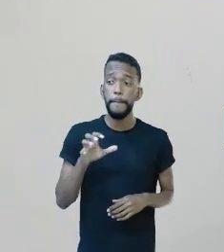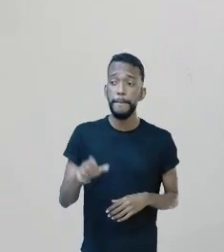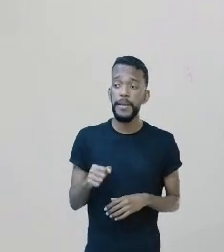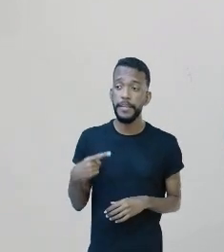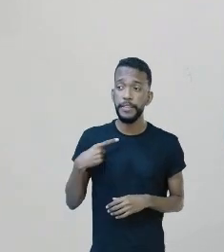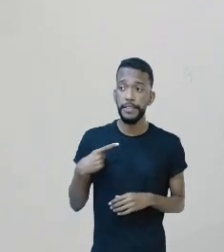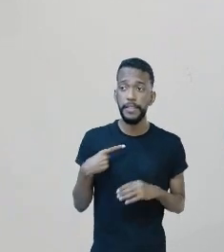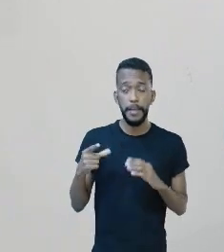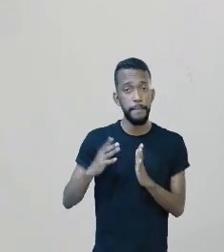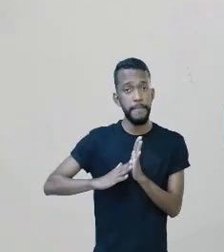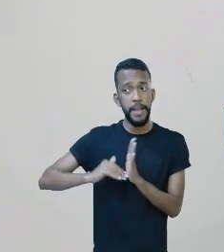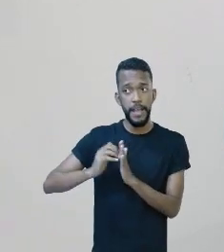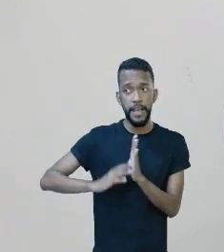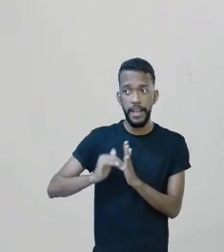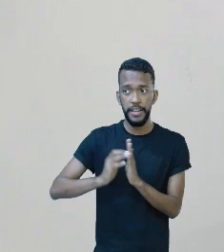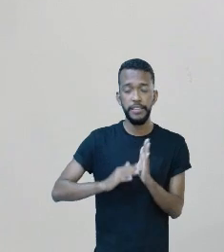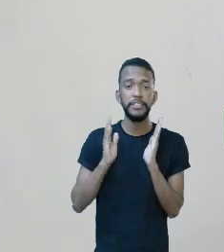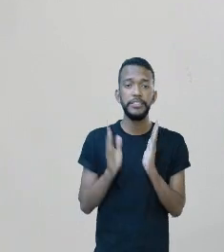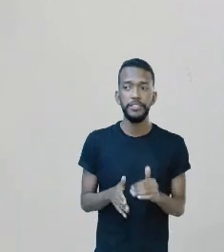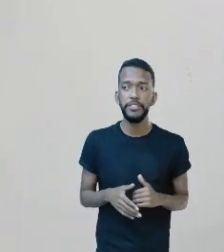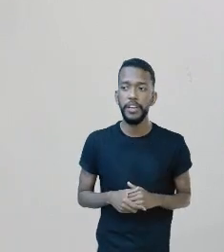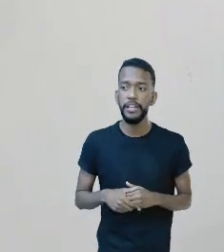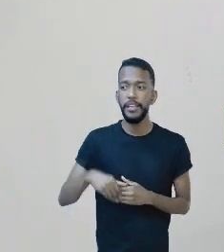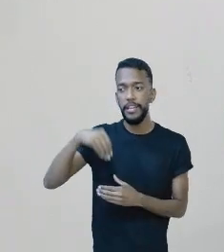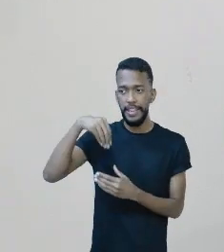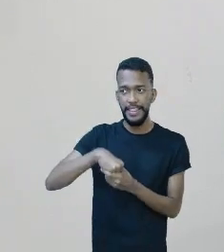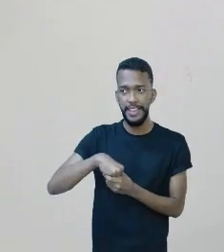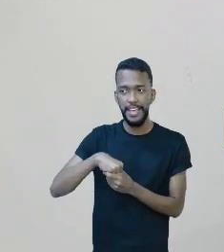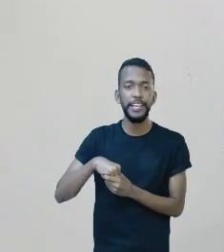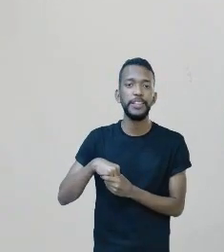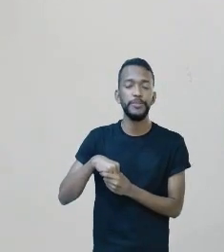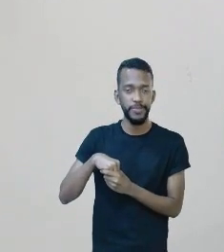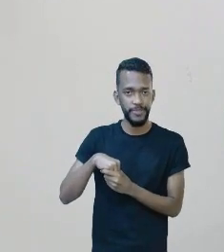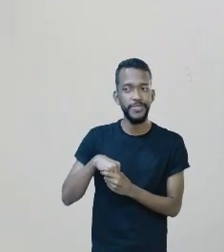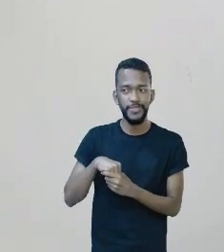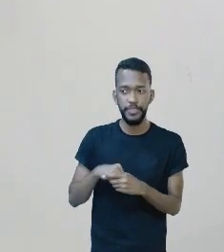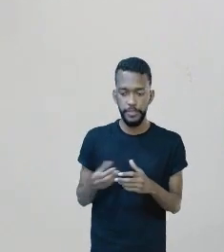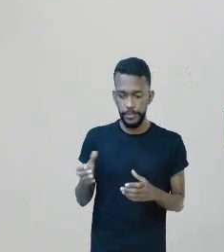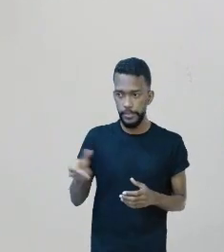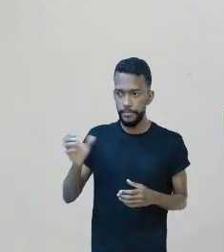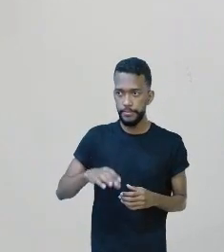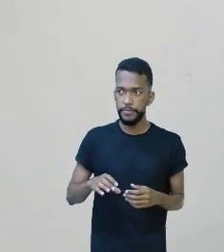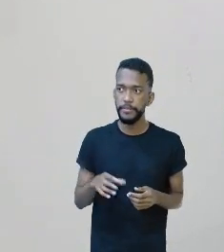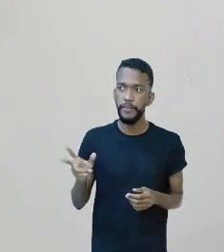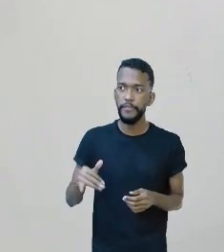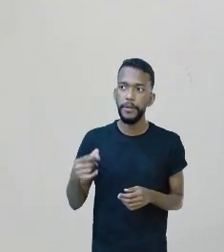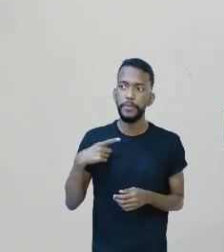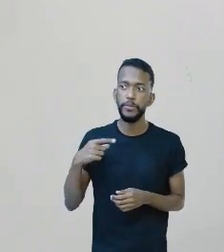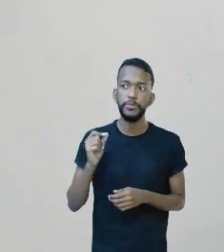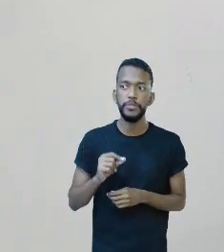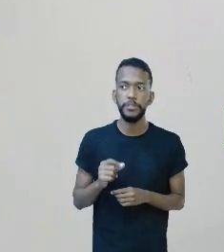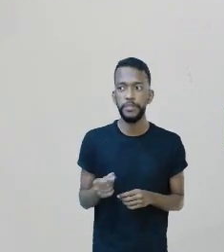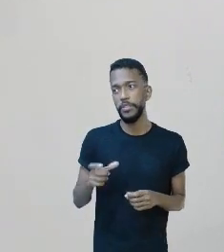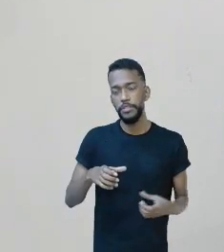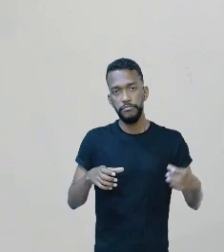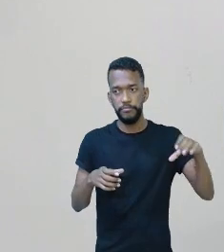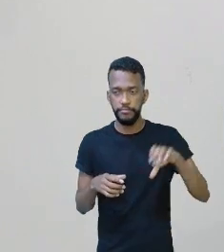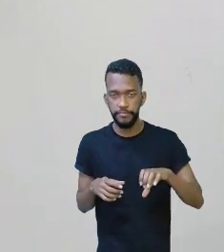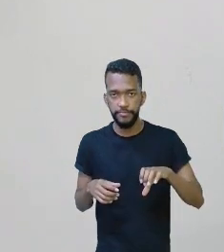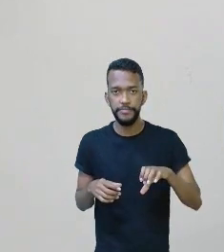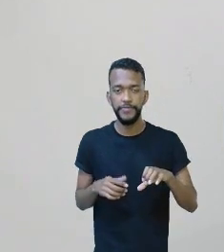a margarina, a princípio, dentro do recipiente e vai misturar com o queijo